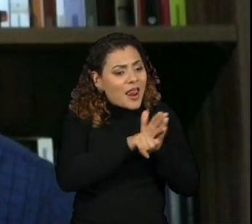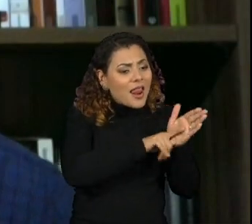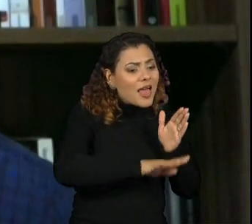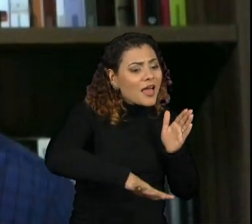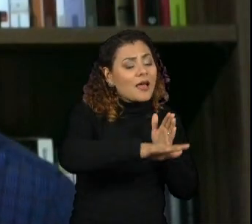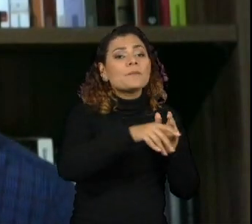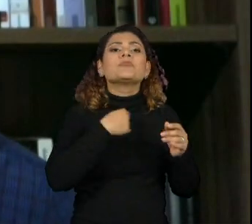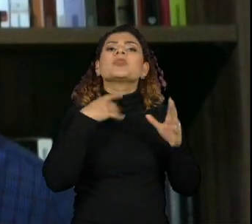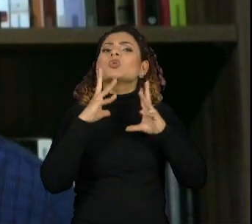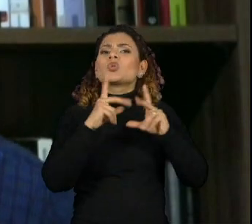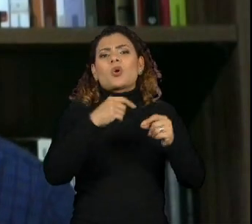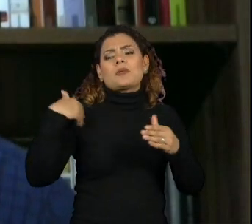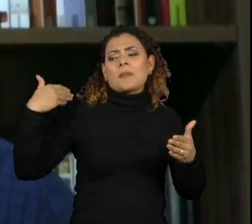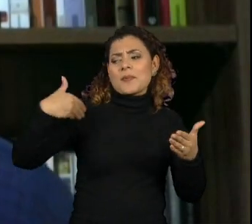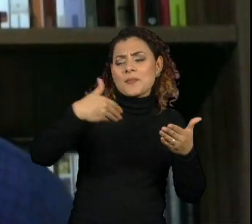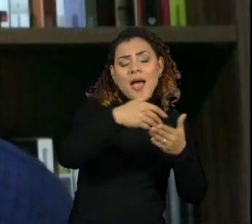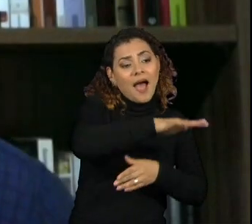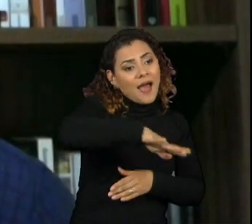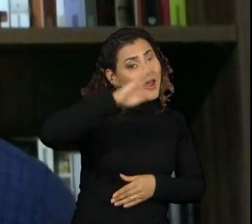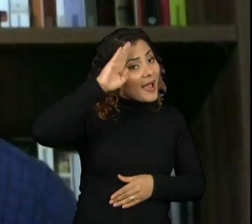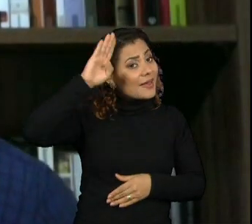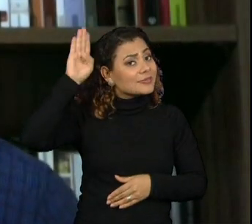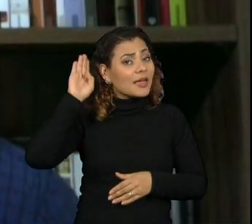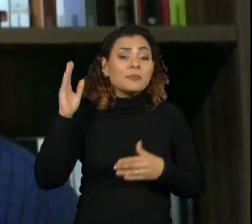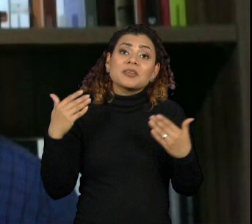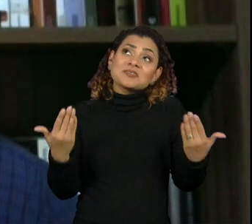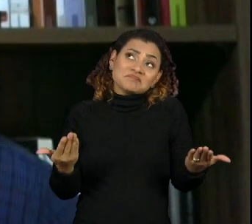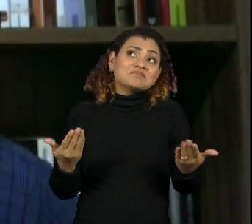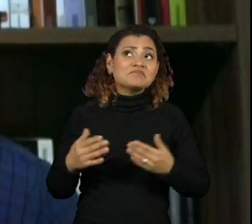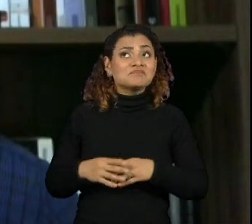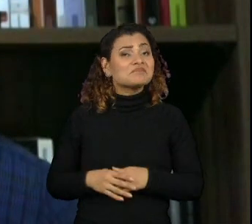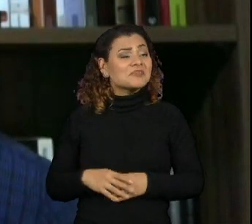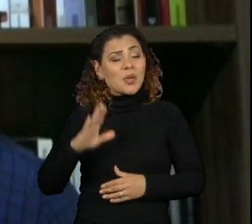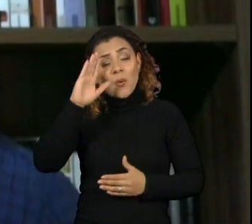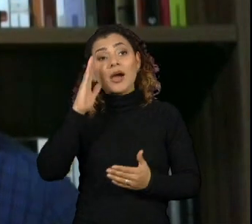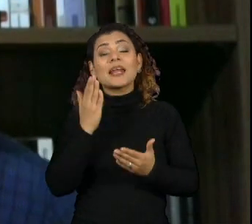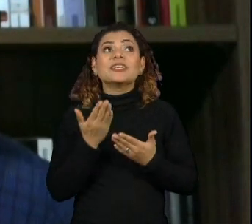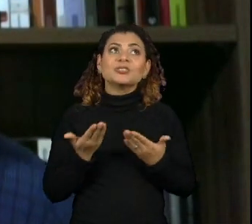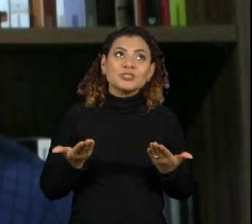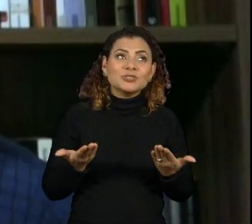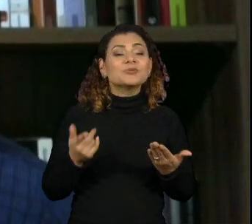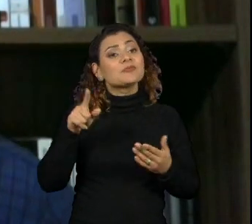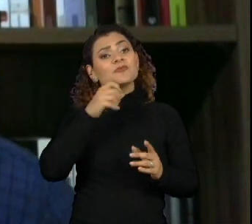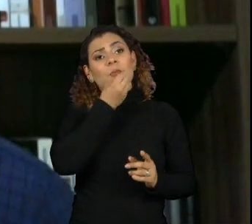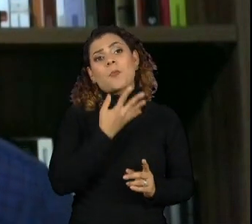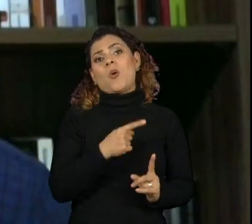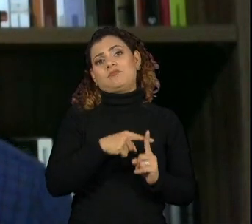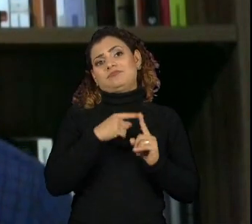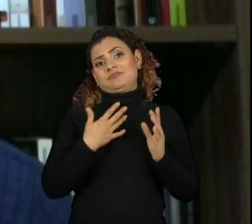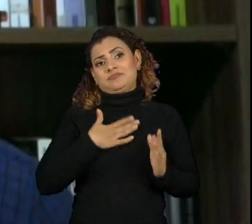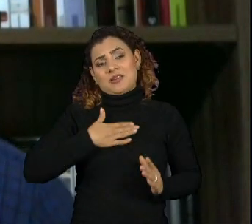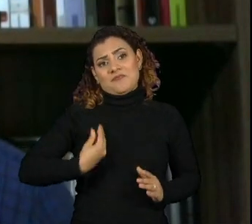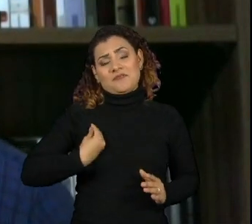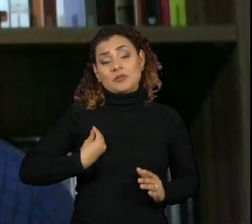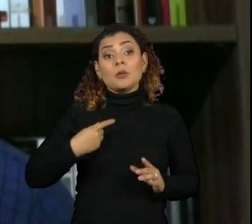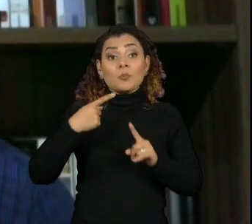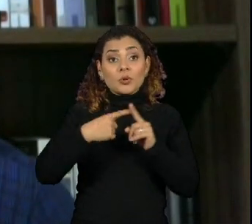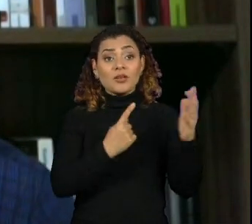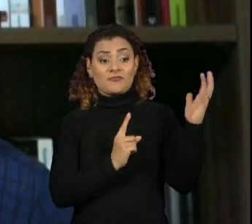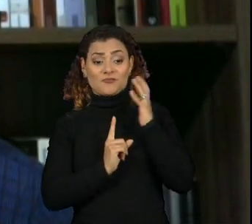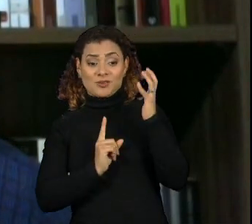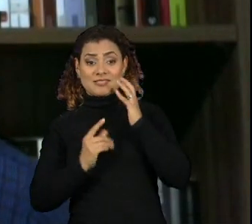percorri toda essa trajetória acadêmica e acho que foi algo muito positivo, porque influencia de